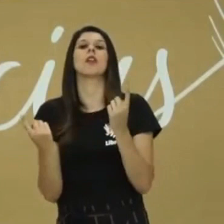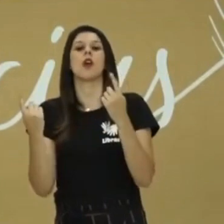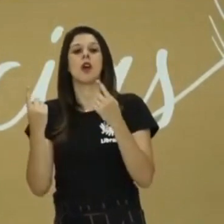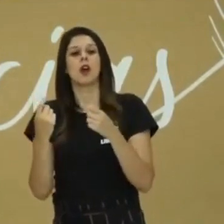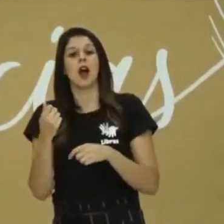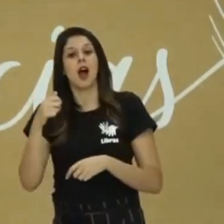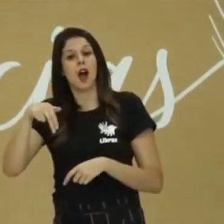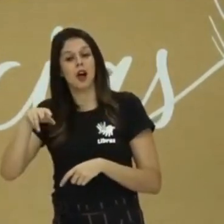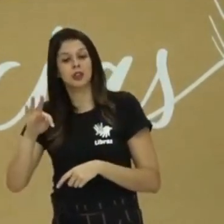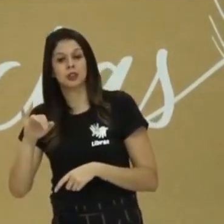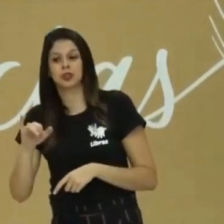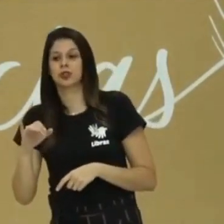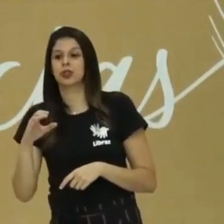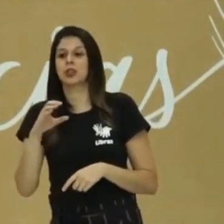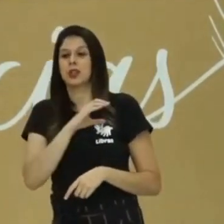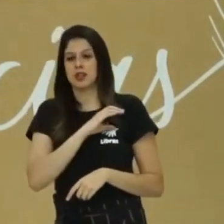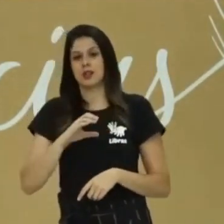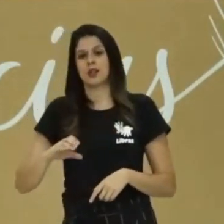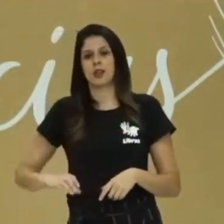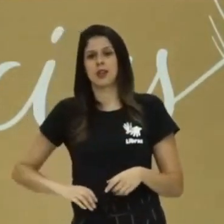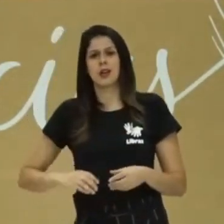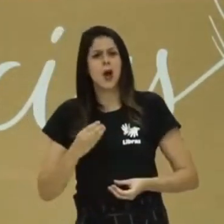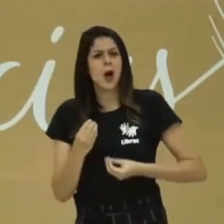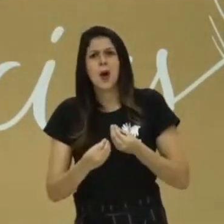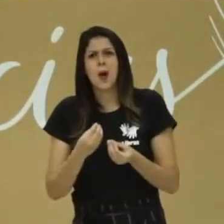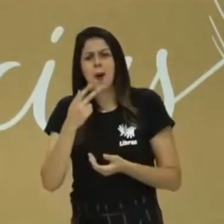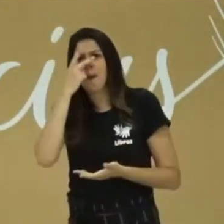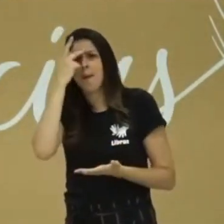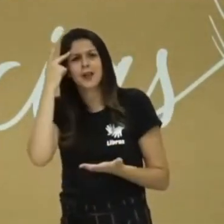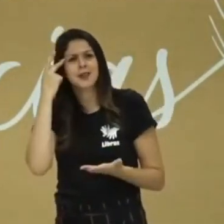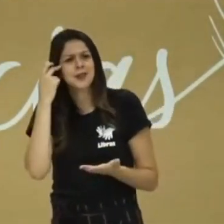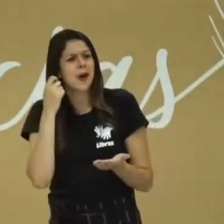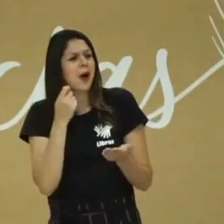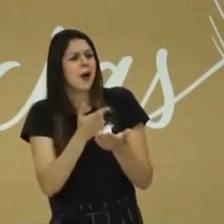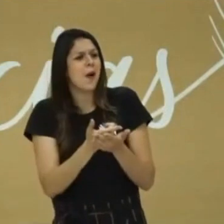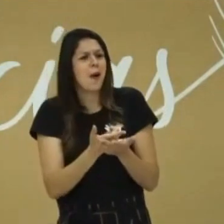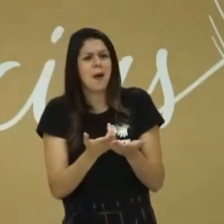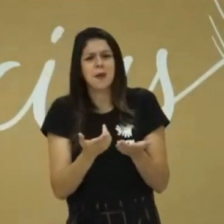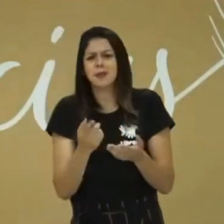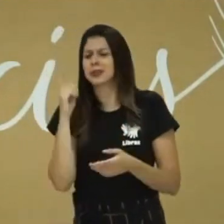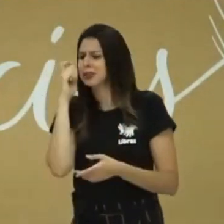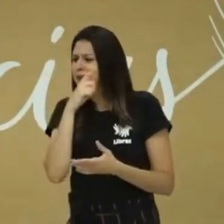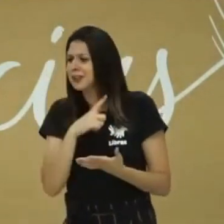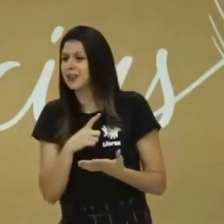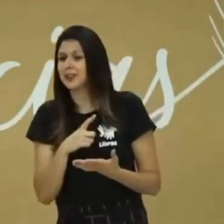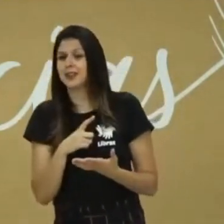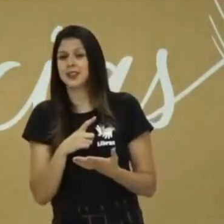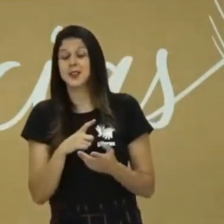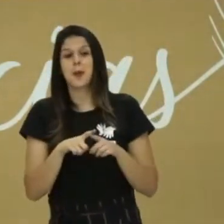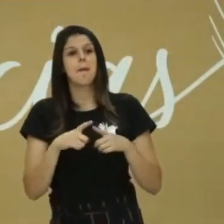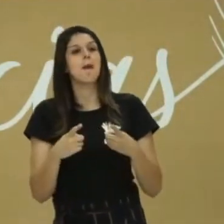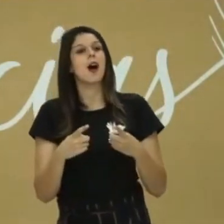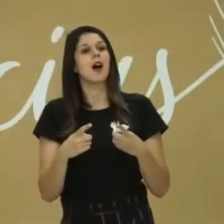é e há muito tempo nós estávamos pensando como que alguém não vai poder comprar e nem vender muito difícil isso